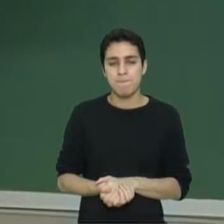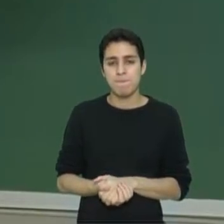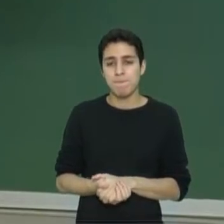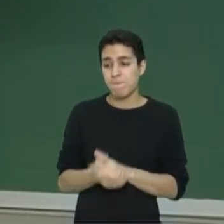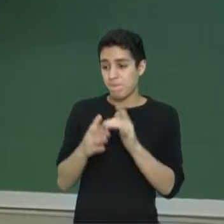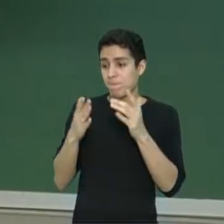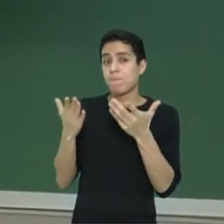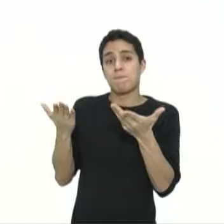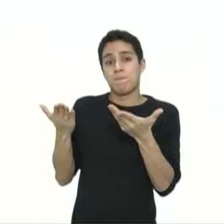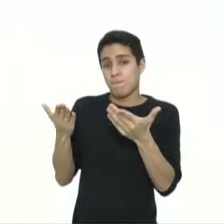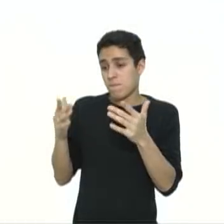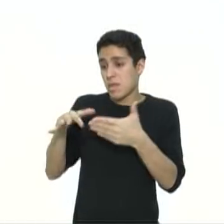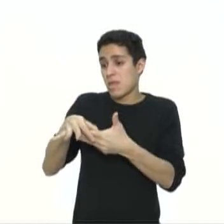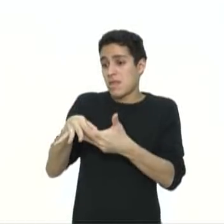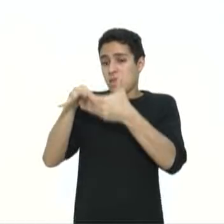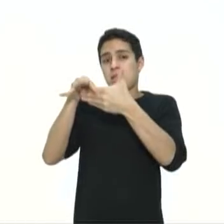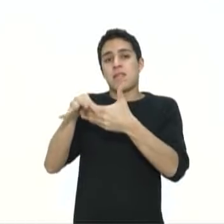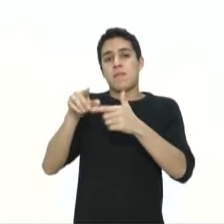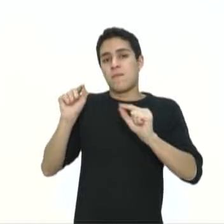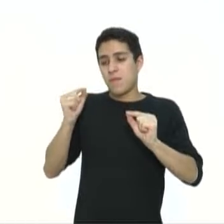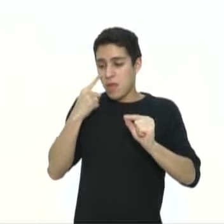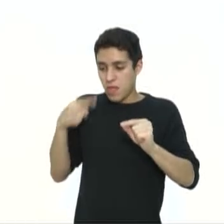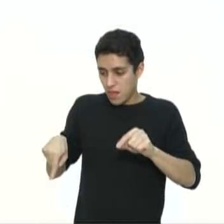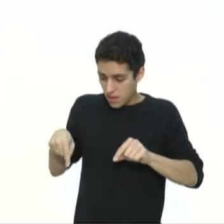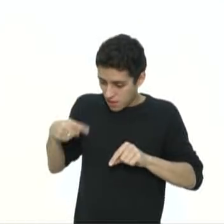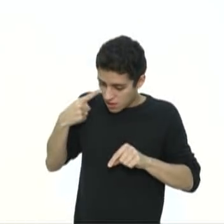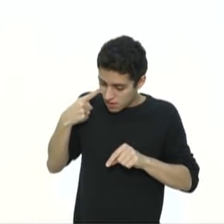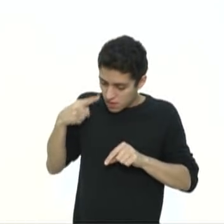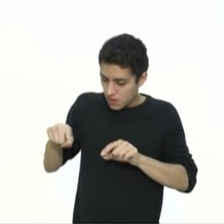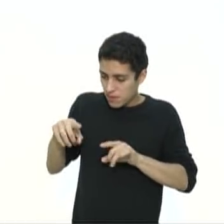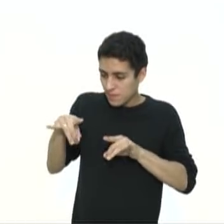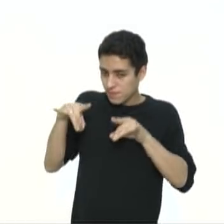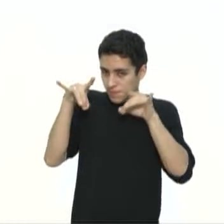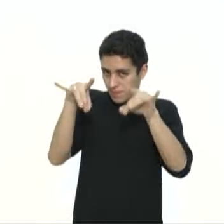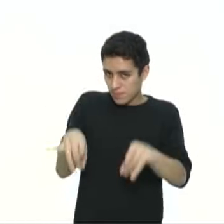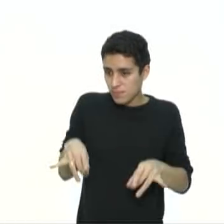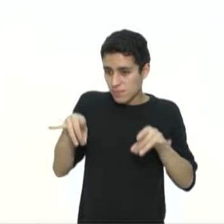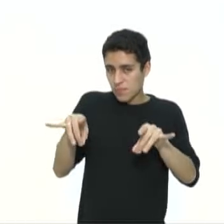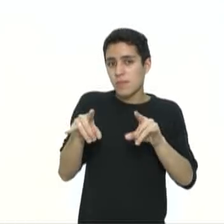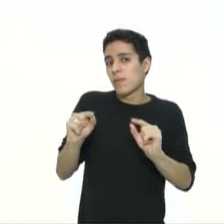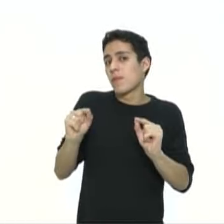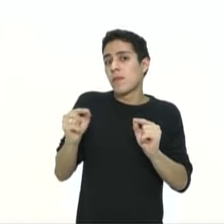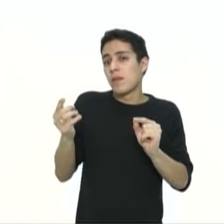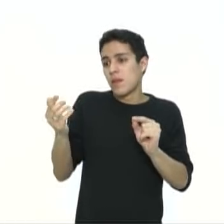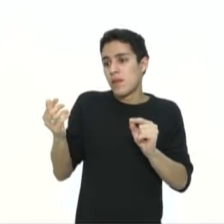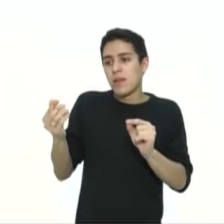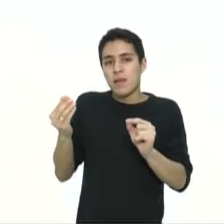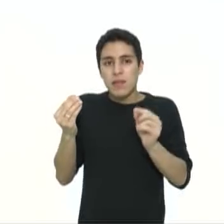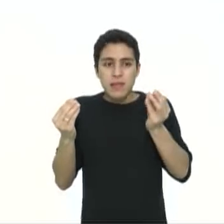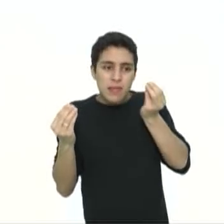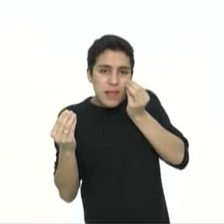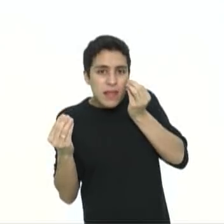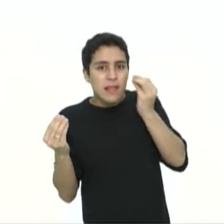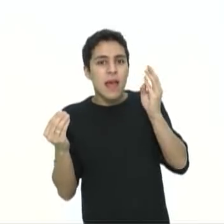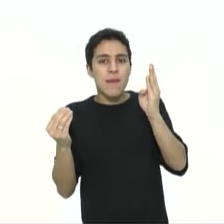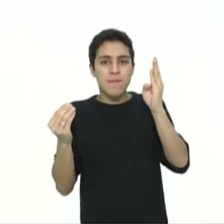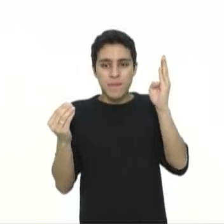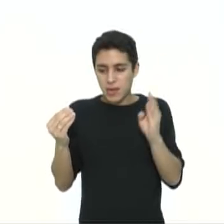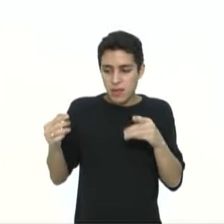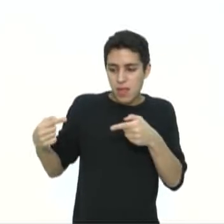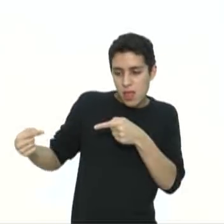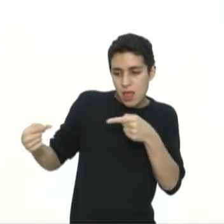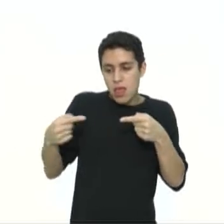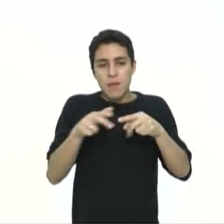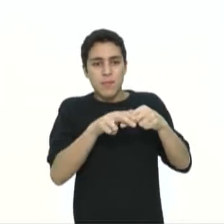Destaque aí para a Austrália, que a gente viu, a Austrália acabou sendo uma concorrente direta do Brasil nos acordos comerciais